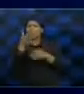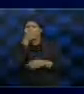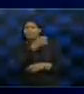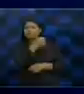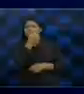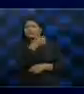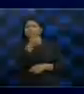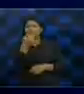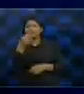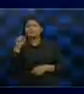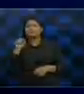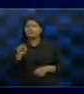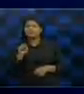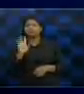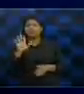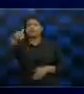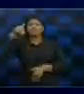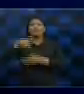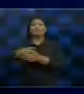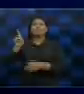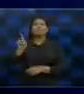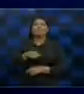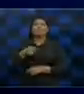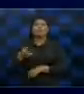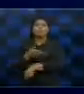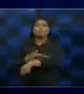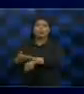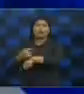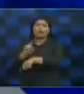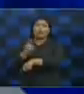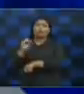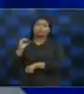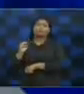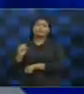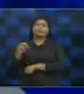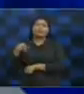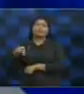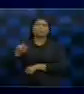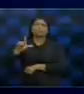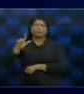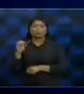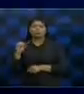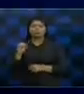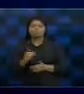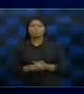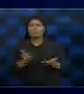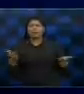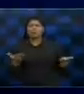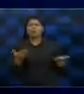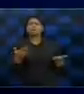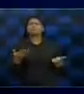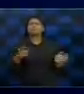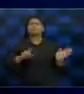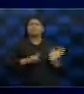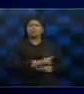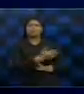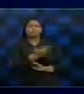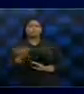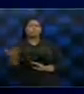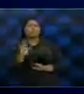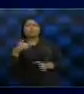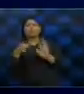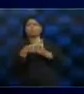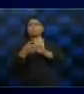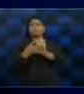em branco ou anularam o voto. A pergunta é: que argumentos e programas os senhores têm para merecer o voto